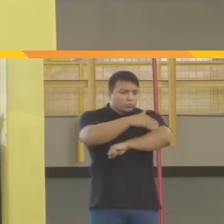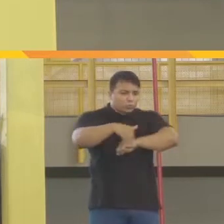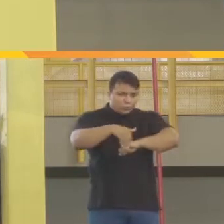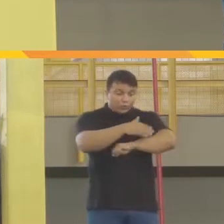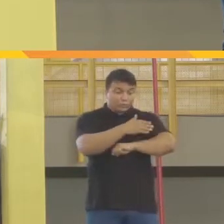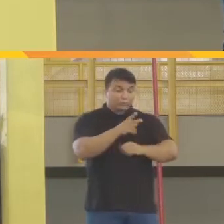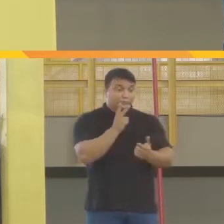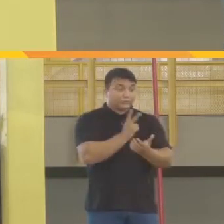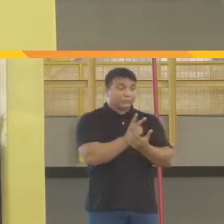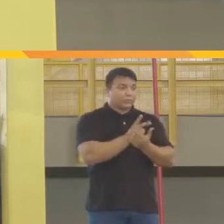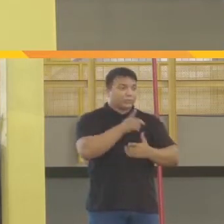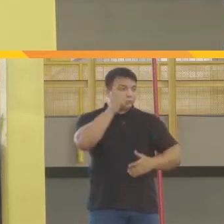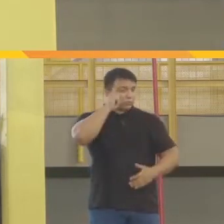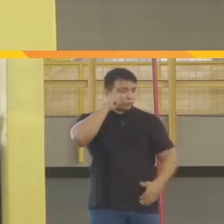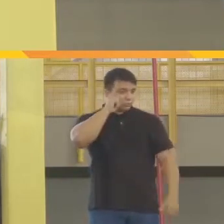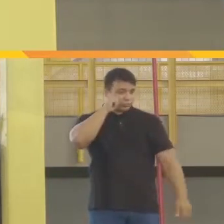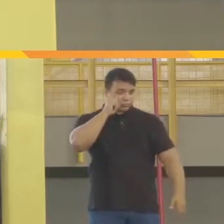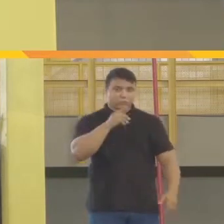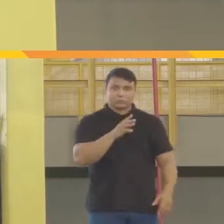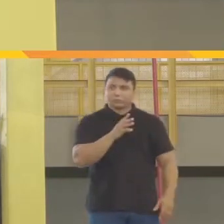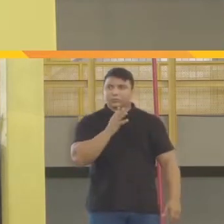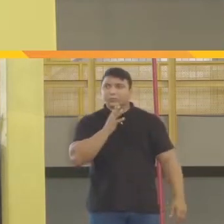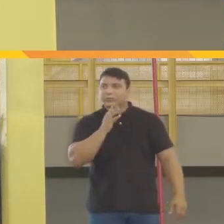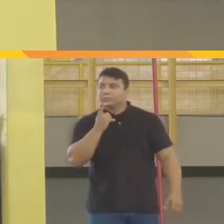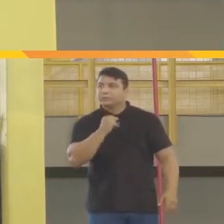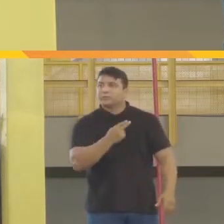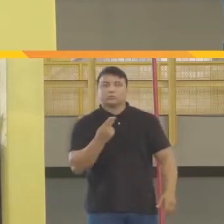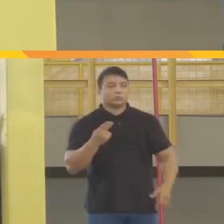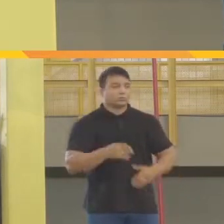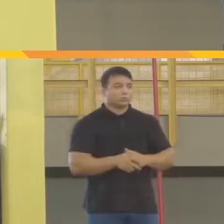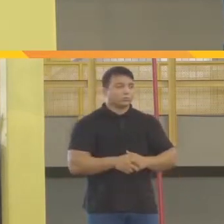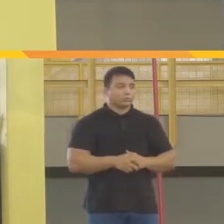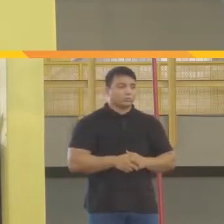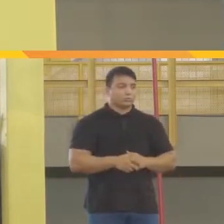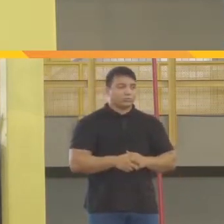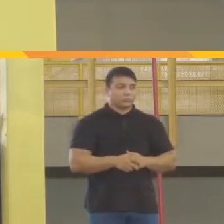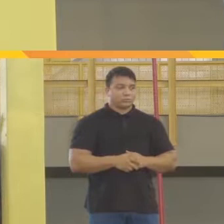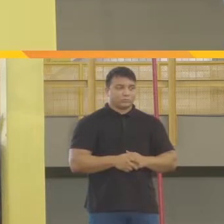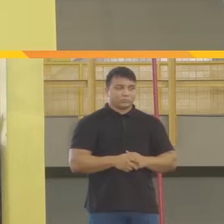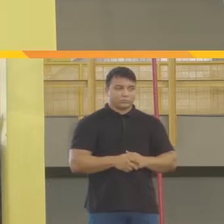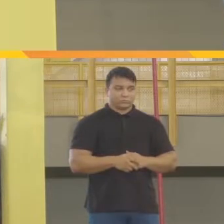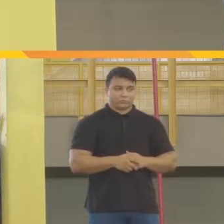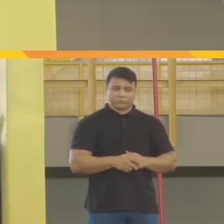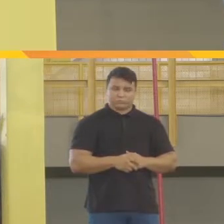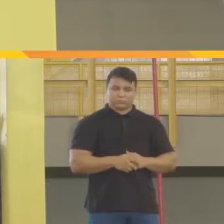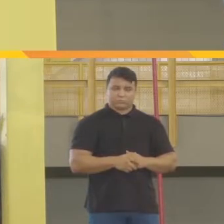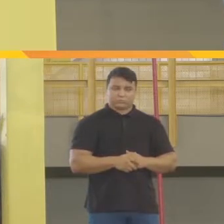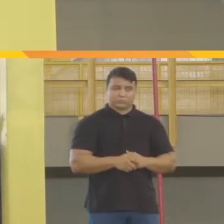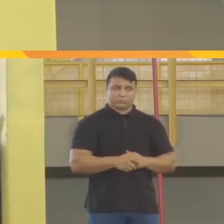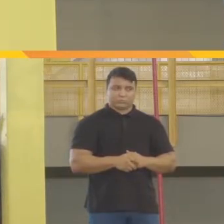inglês todo dia. Alguém já matou aí a charada? Hã?